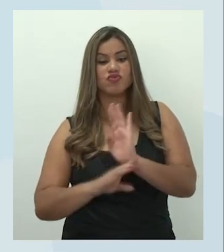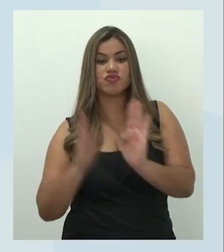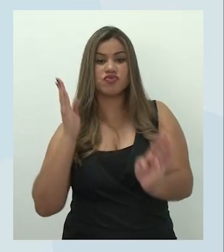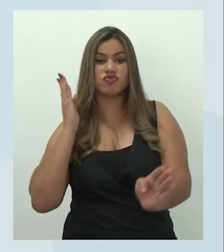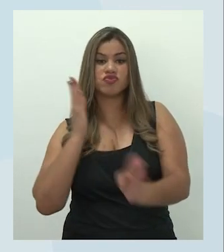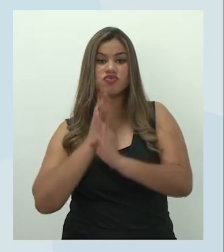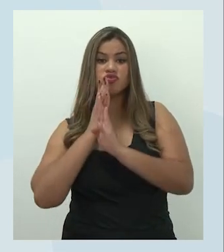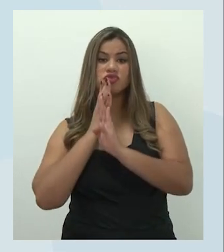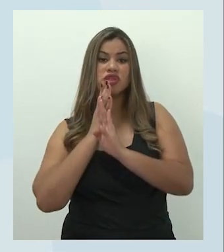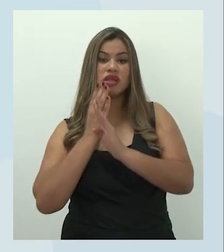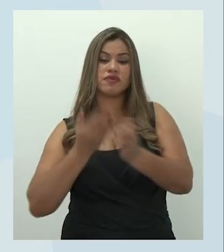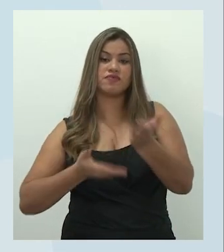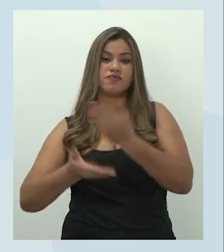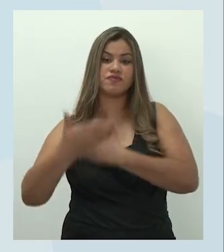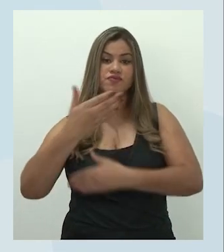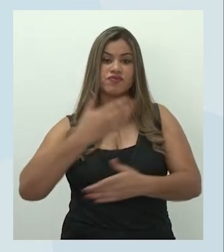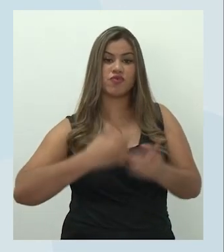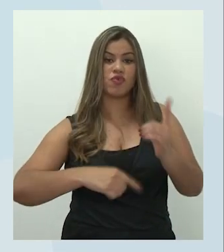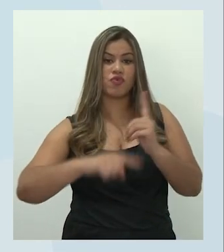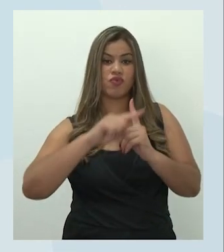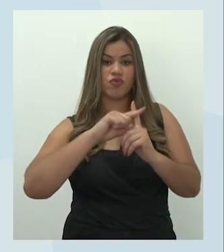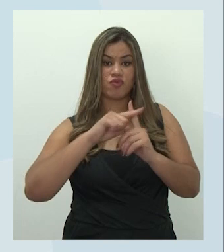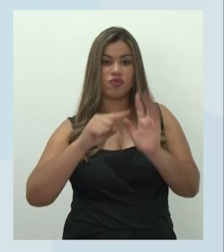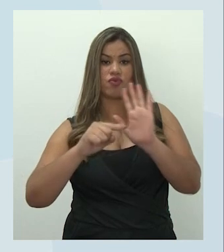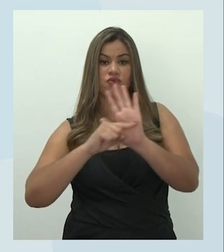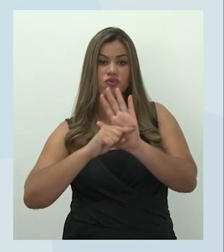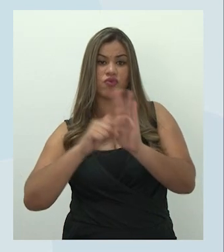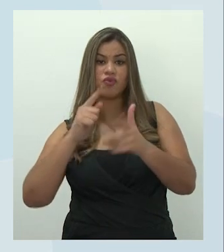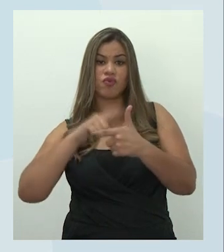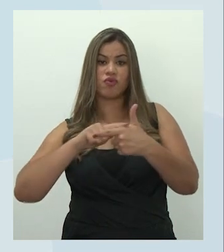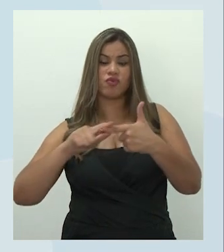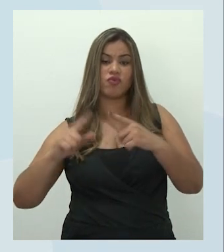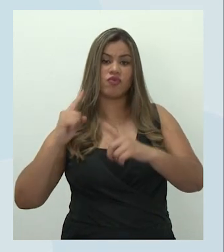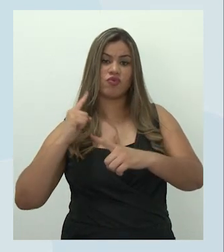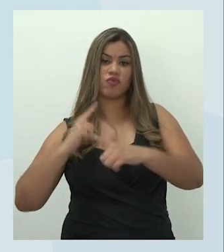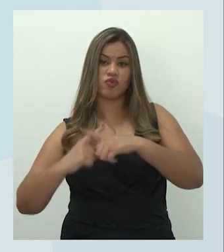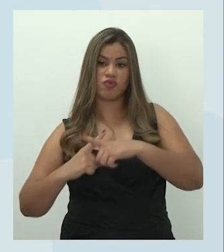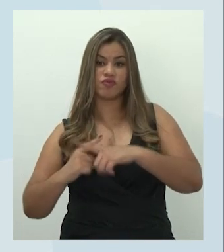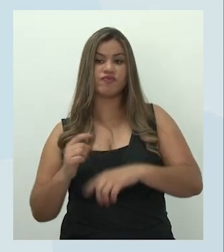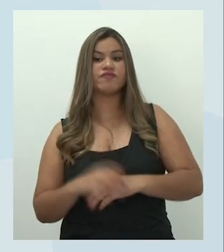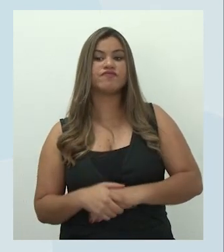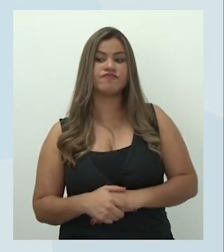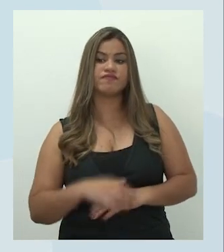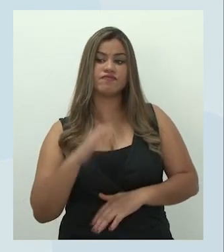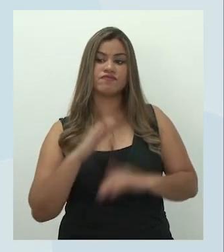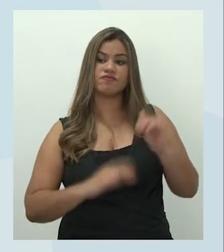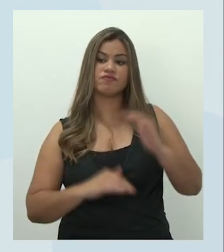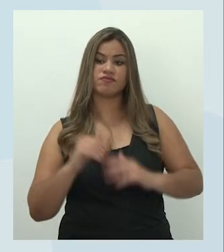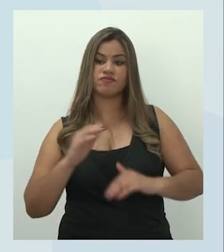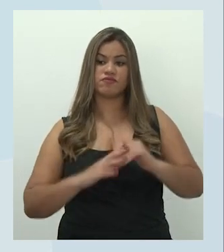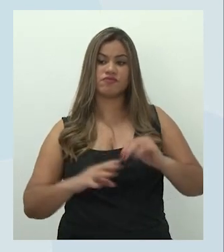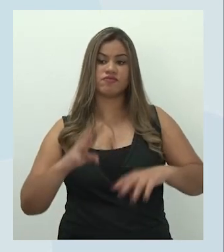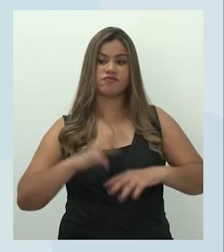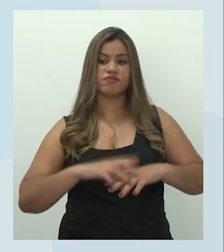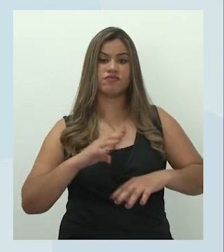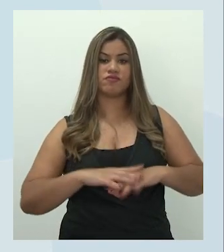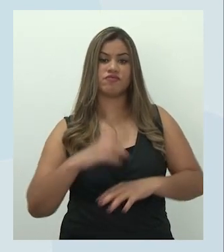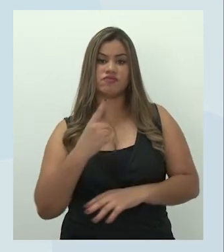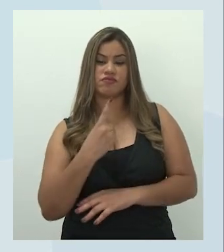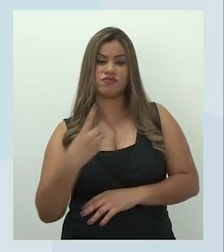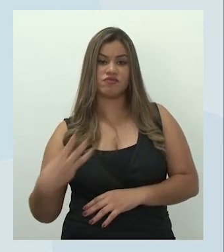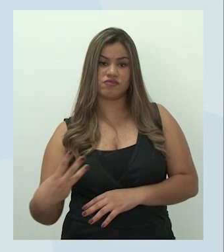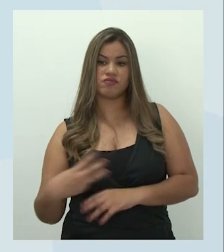inversas entre as 4 operações. Habilidade do quarto ano de matemática, habilidade 13. E percebeu que